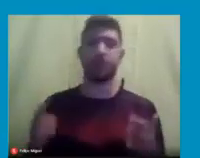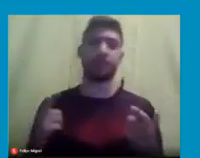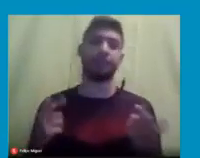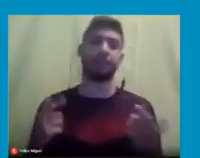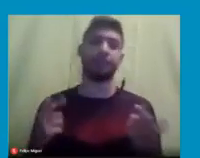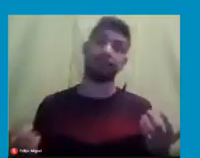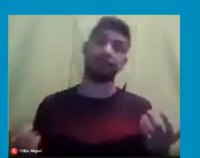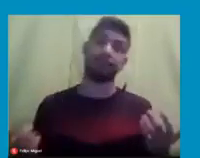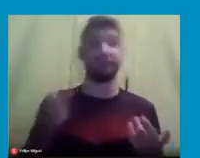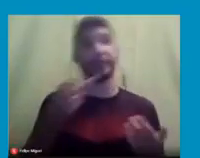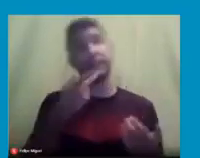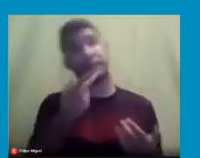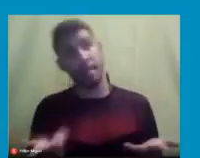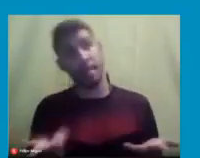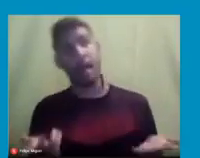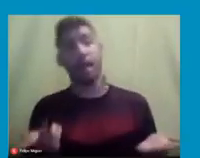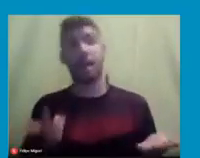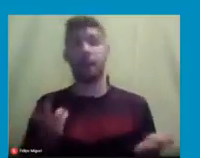gente falar